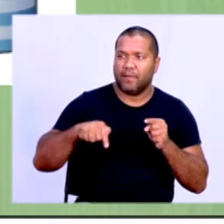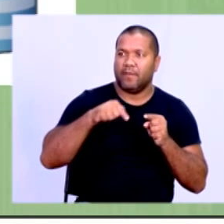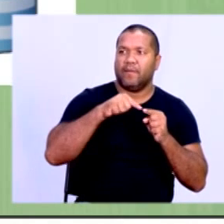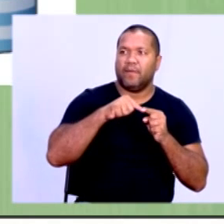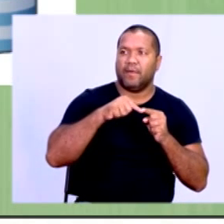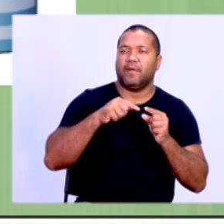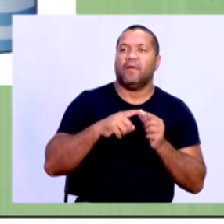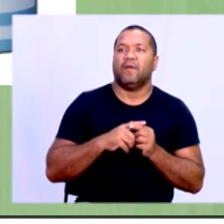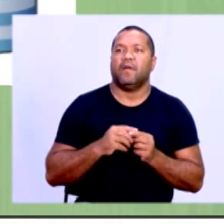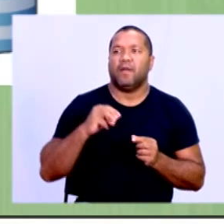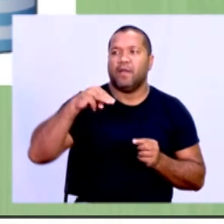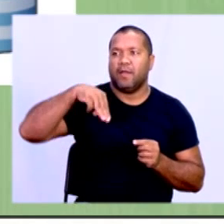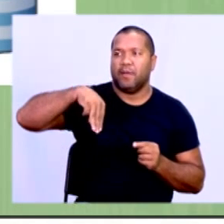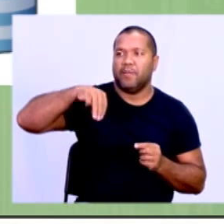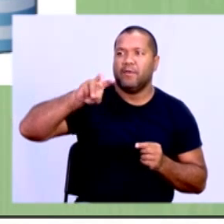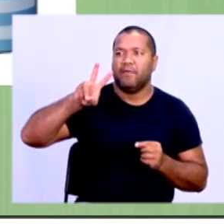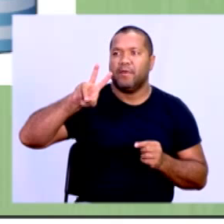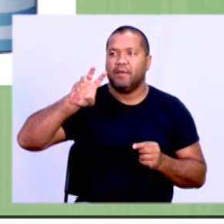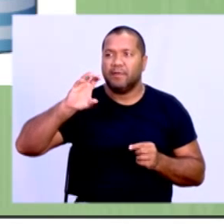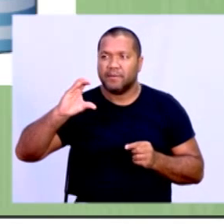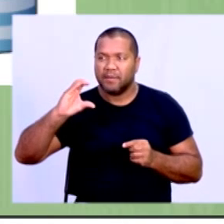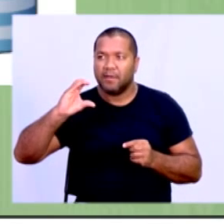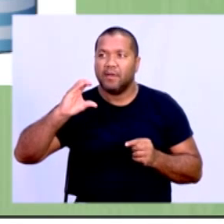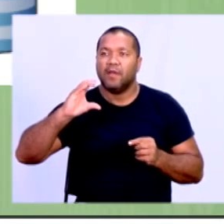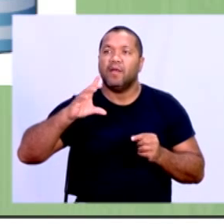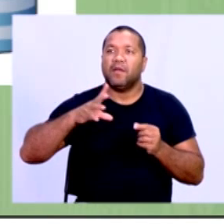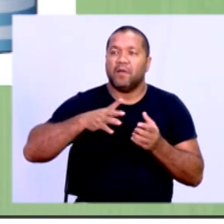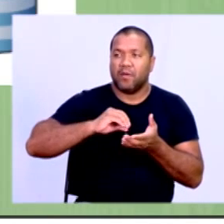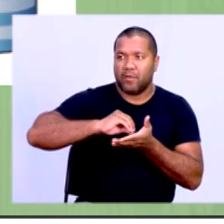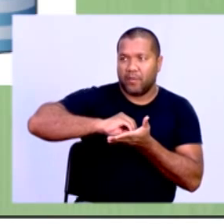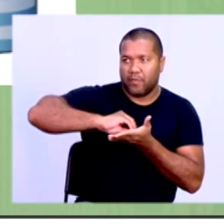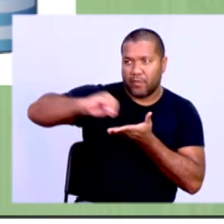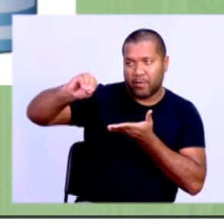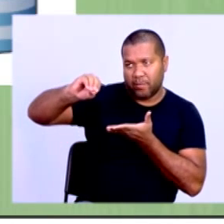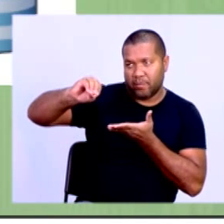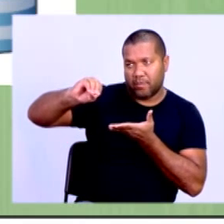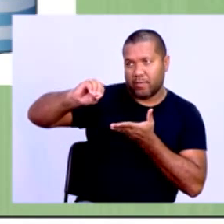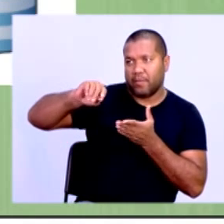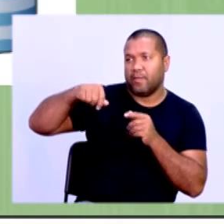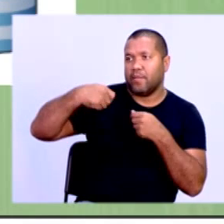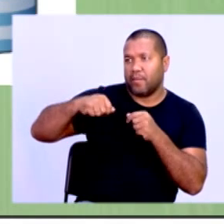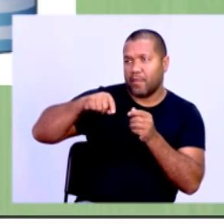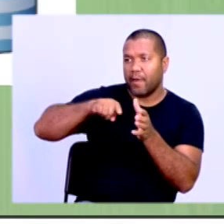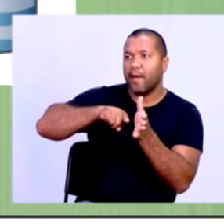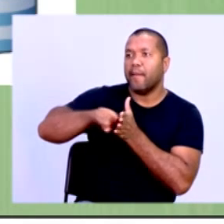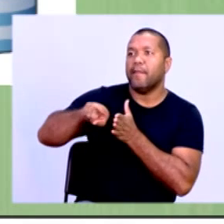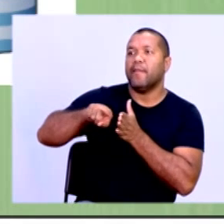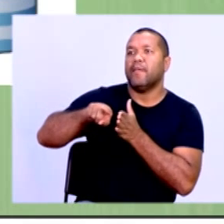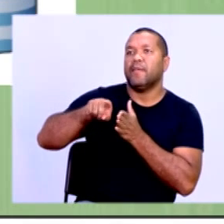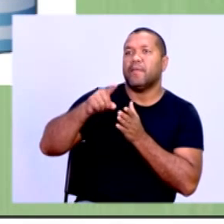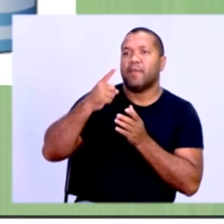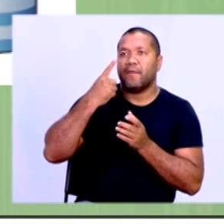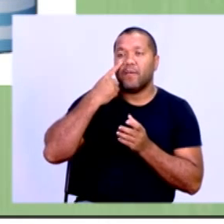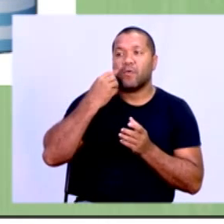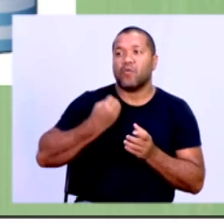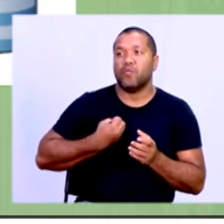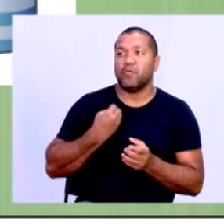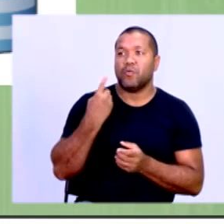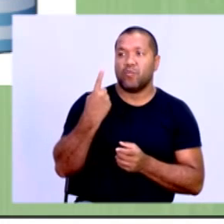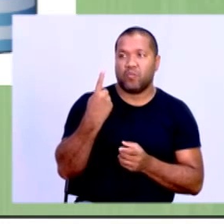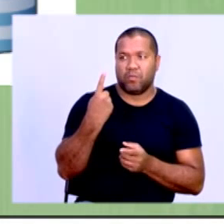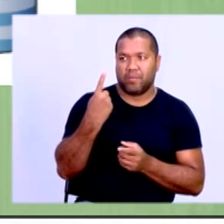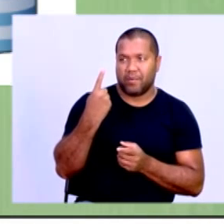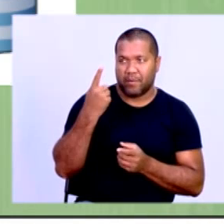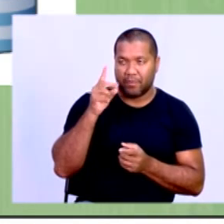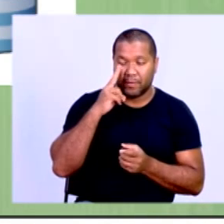MVC? Eu envio uma requisição aqui do navegador, do usuário, Aqui tá vendo que ele está com o número 1, eu coloquei o número 1 para